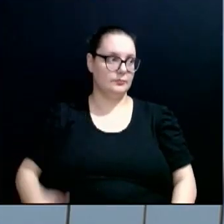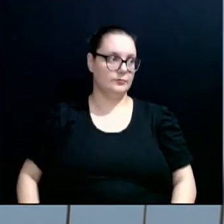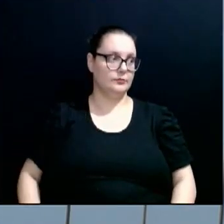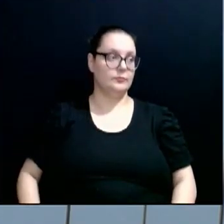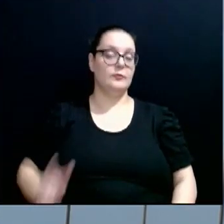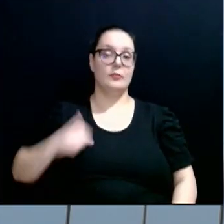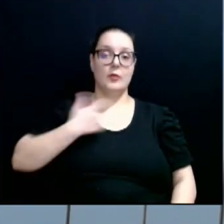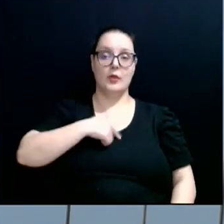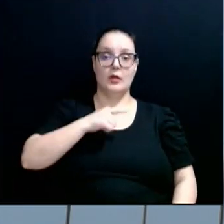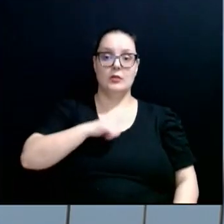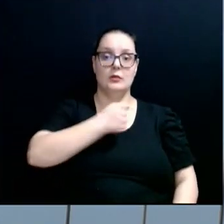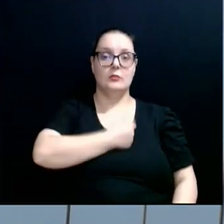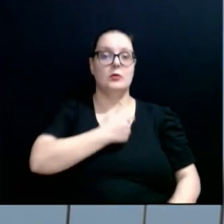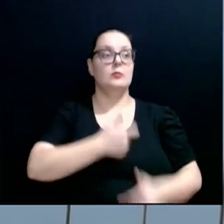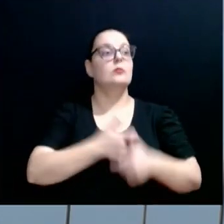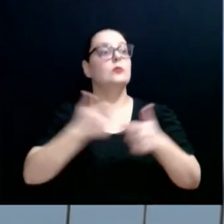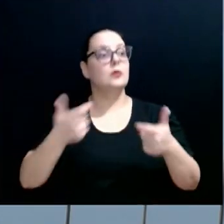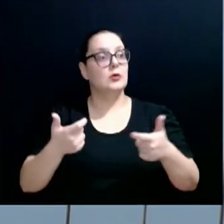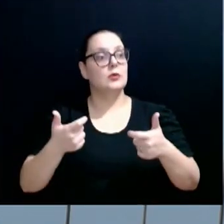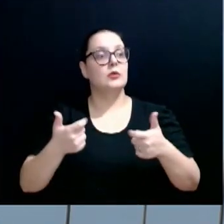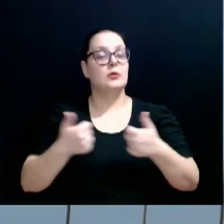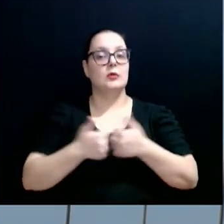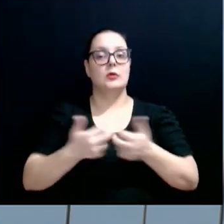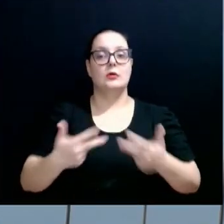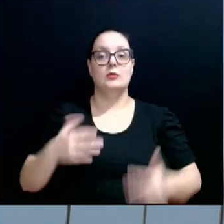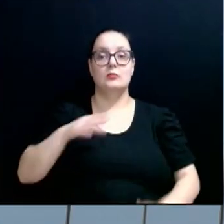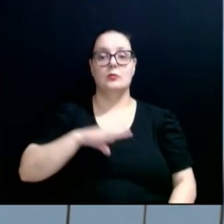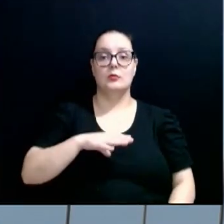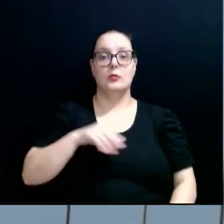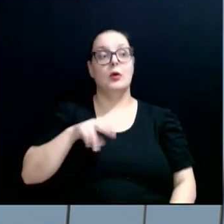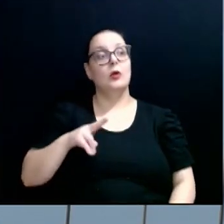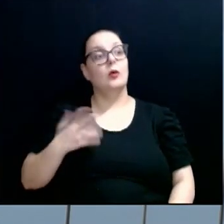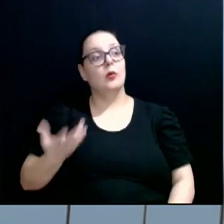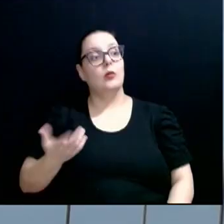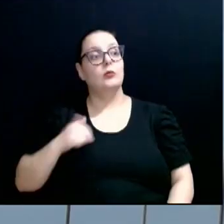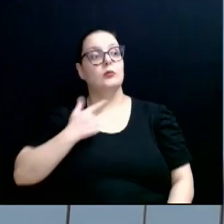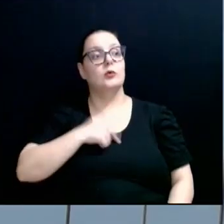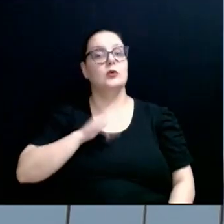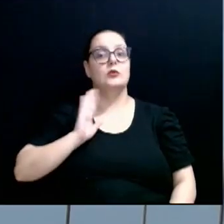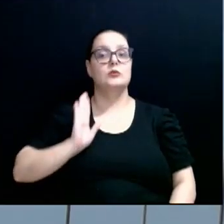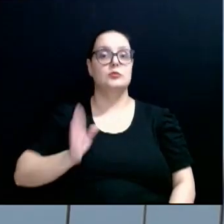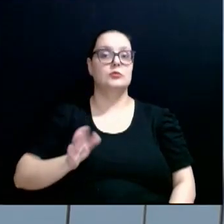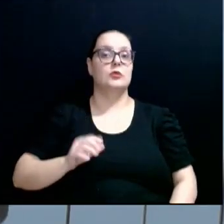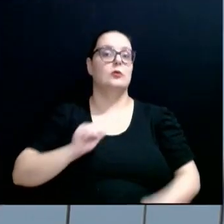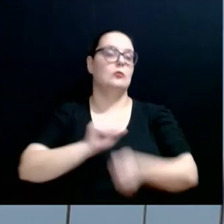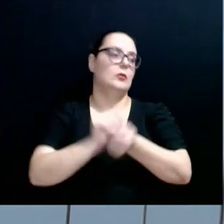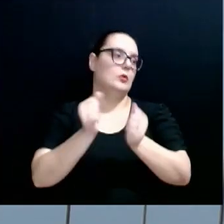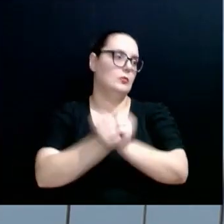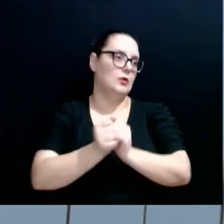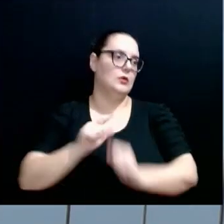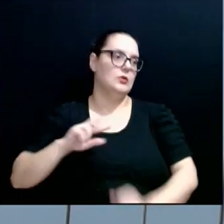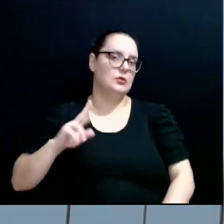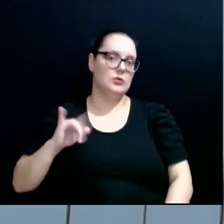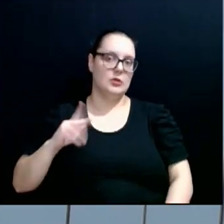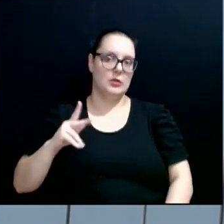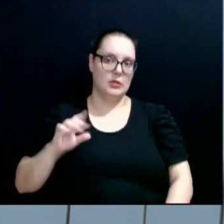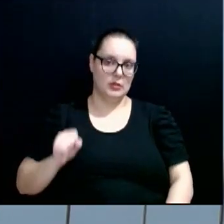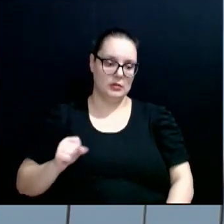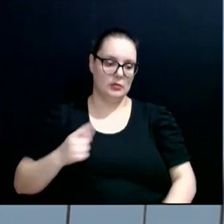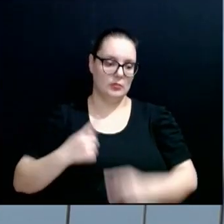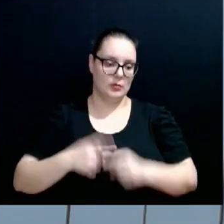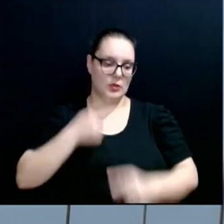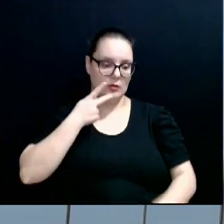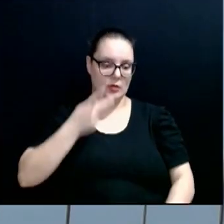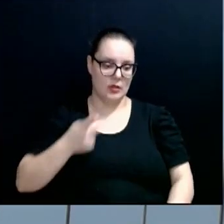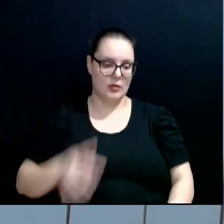maior de veículos no município ou nós só vamos fazer uma readequação de linhas? Porque fala de